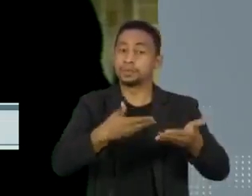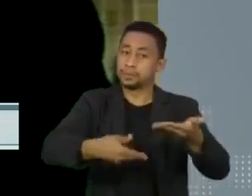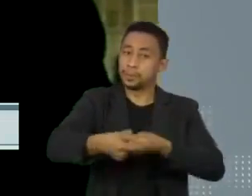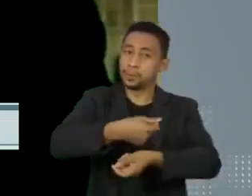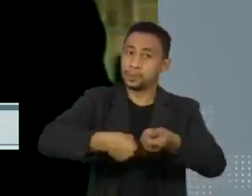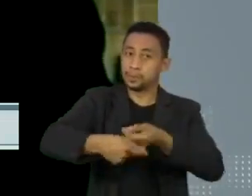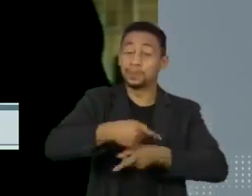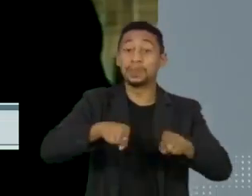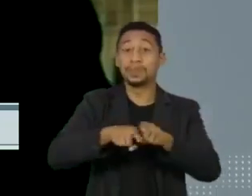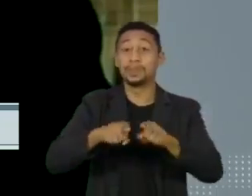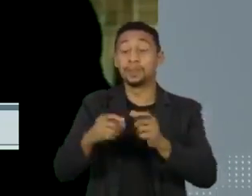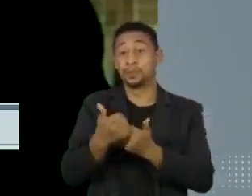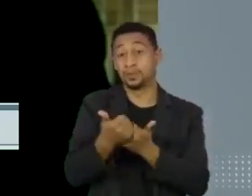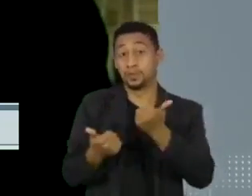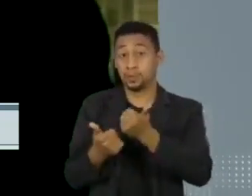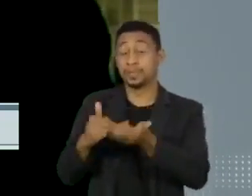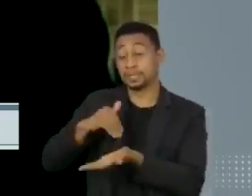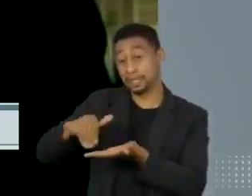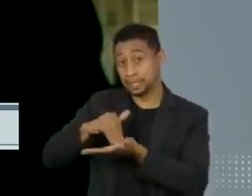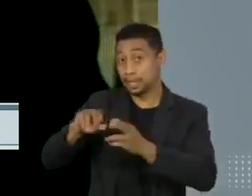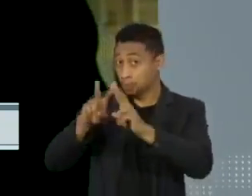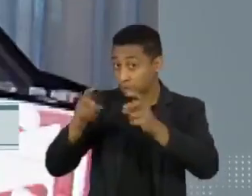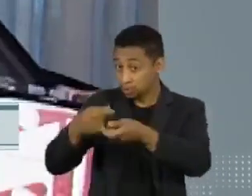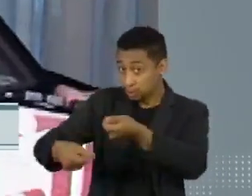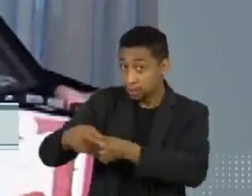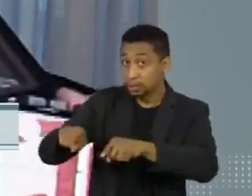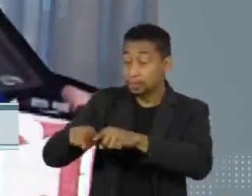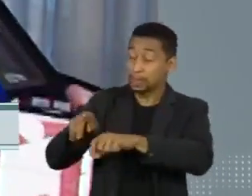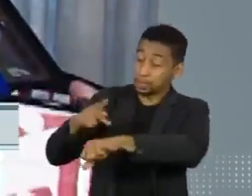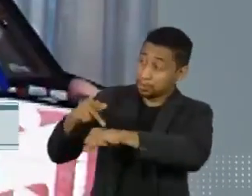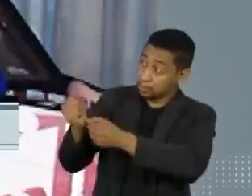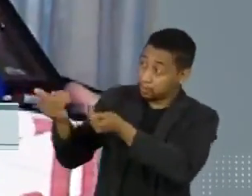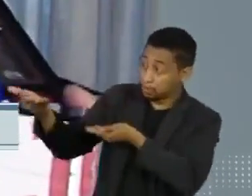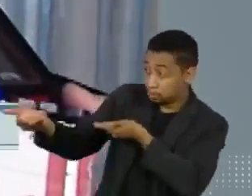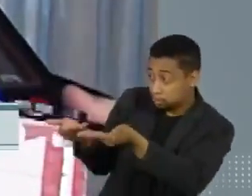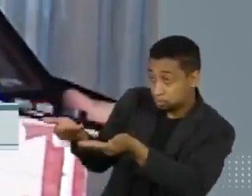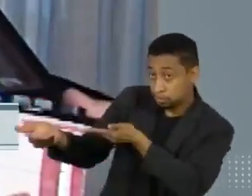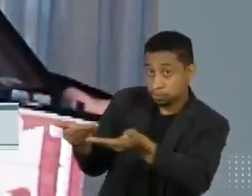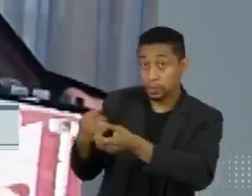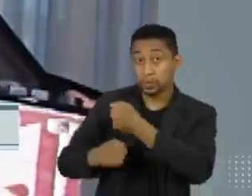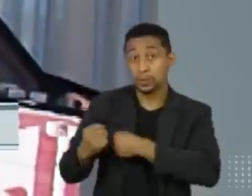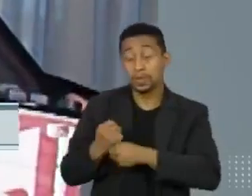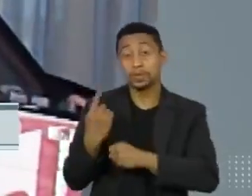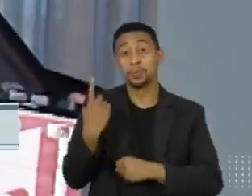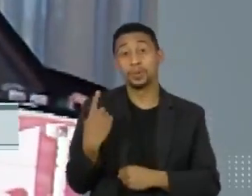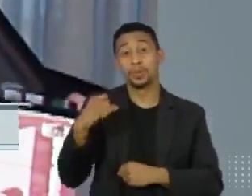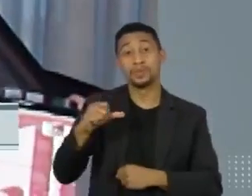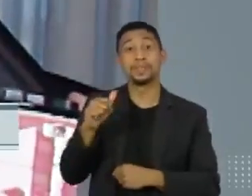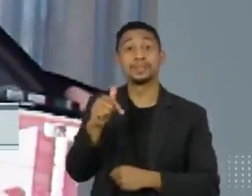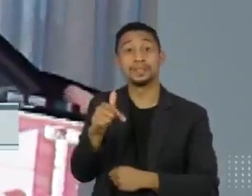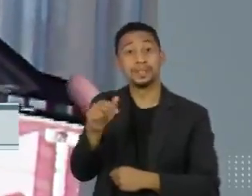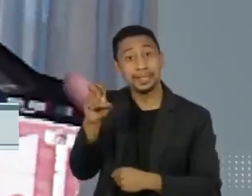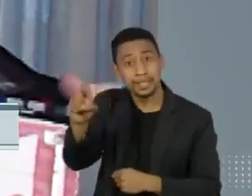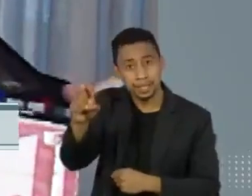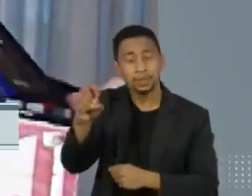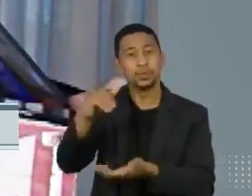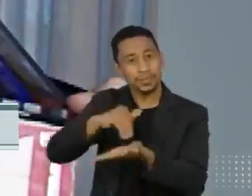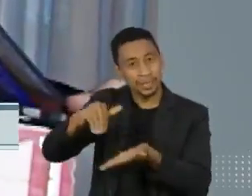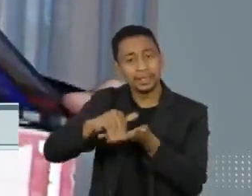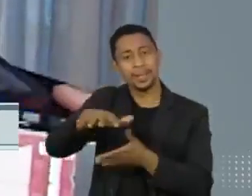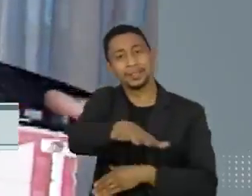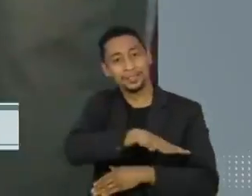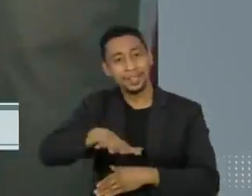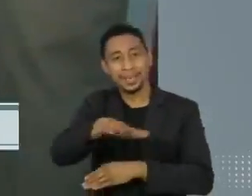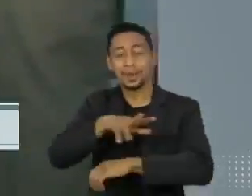e subsecretário-geral de Assuntos Econômicos e Comerciais. Em 1985, se tornou secretário-geral